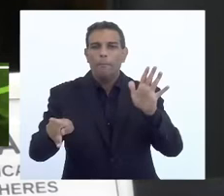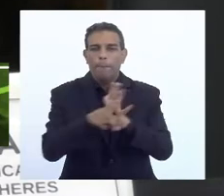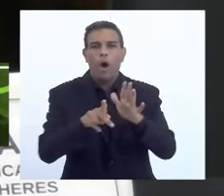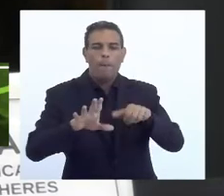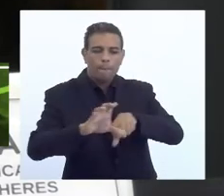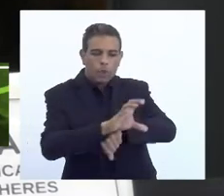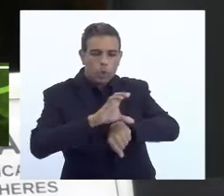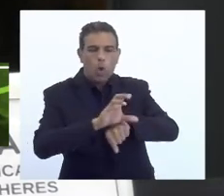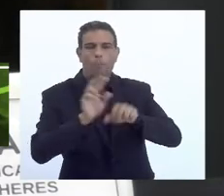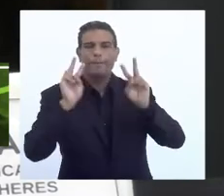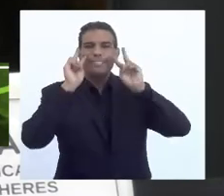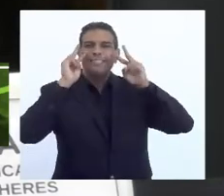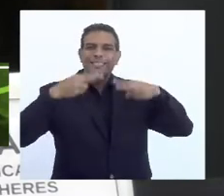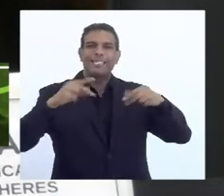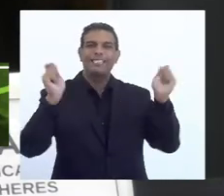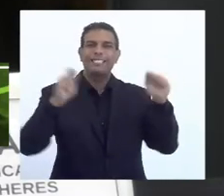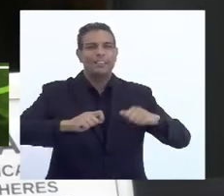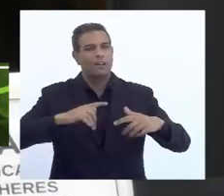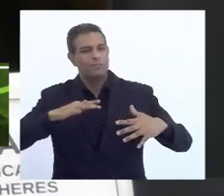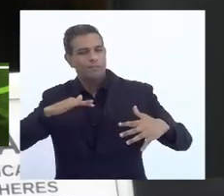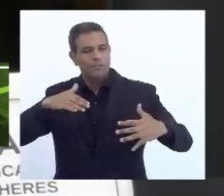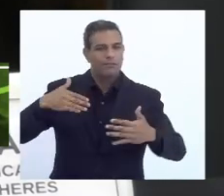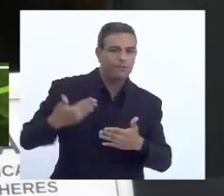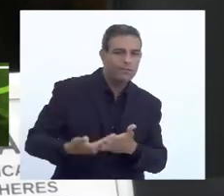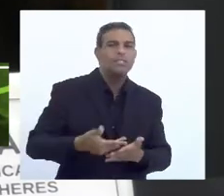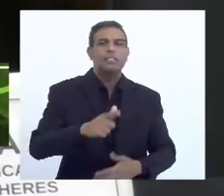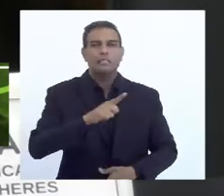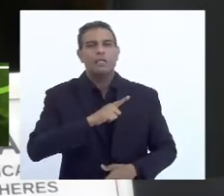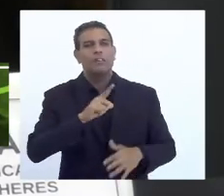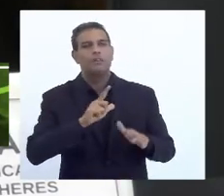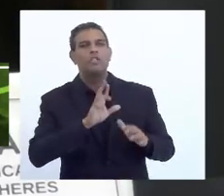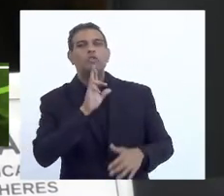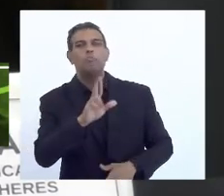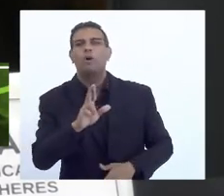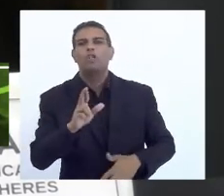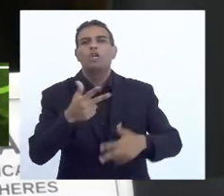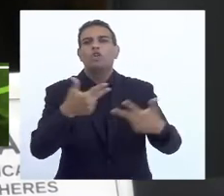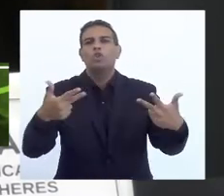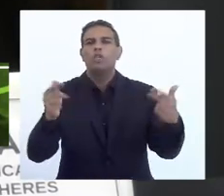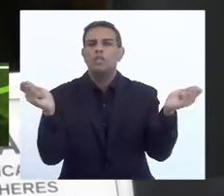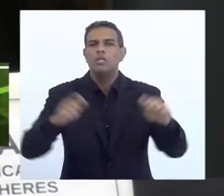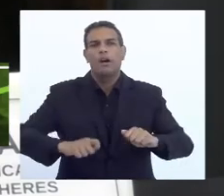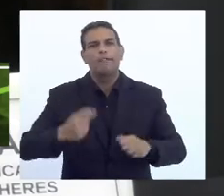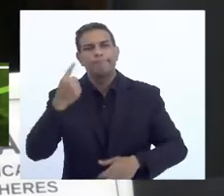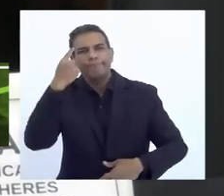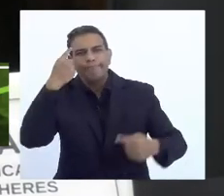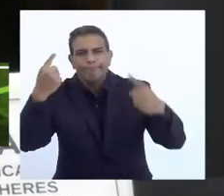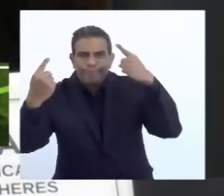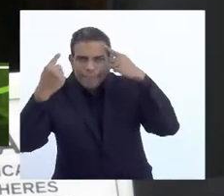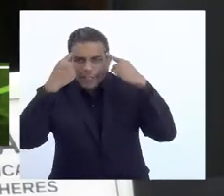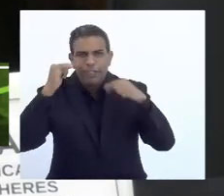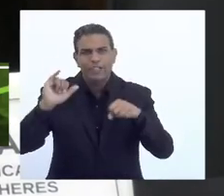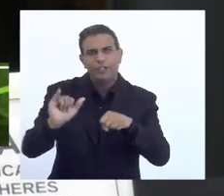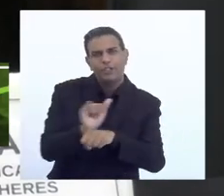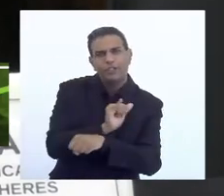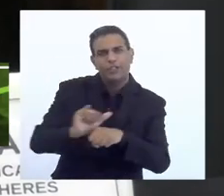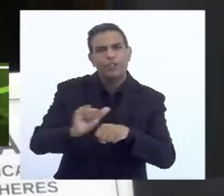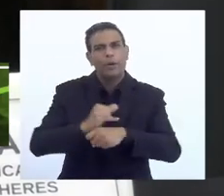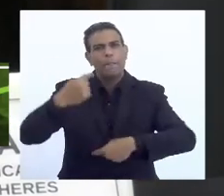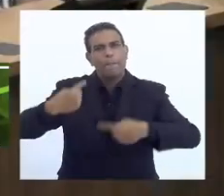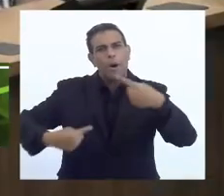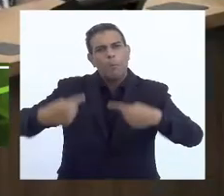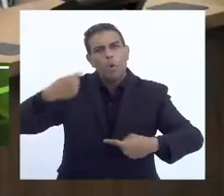para justamente trazer, ao longo do próximo ano, né, respostas. Respostas que vão passar justamente, né, das